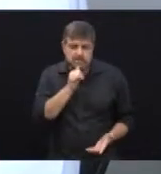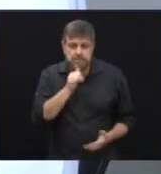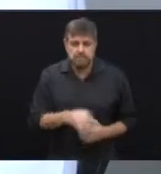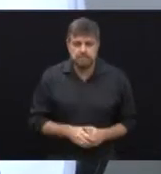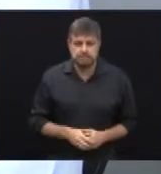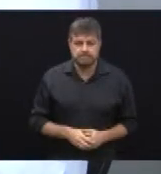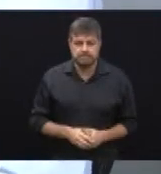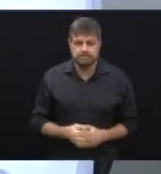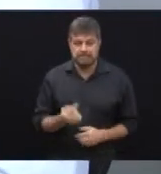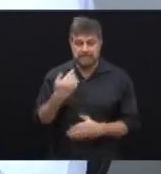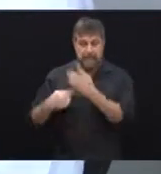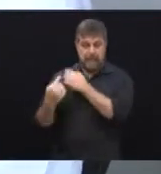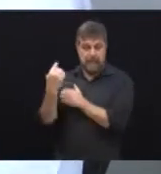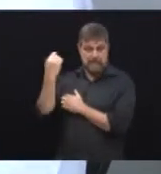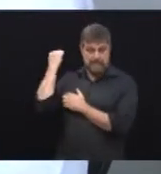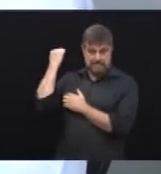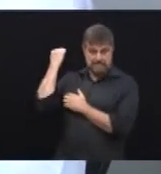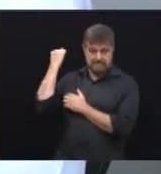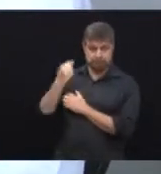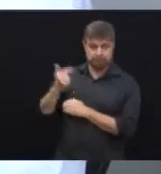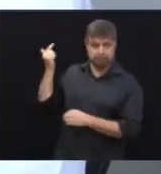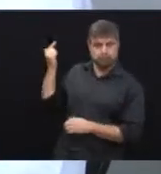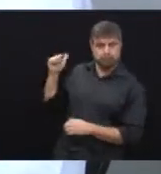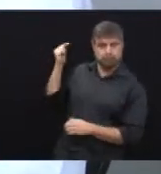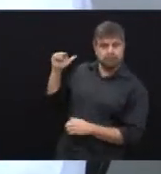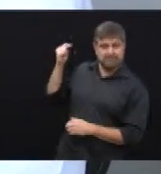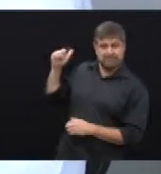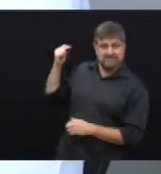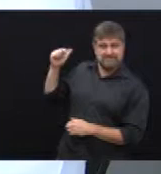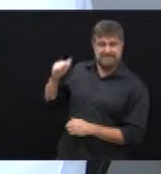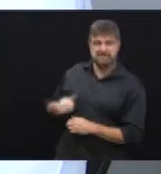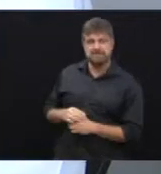ideia, naquele começo lá atrás, né,